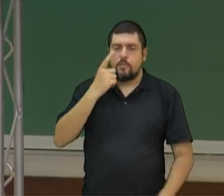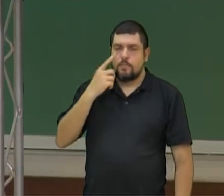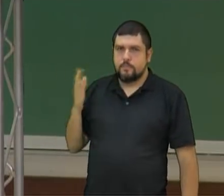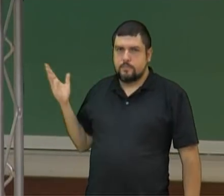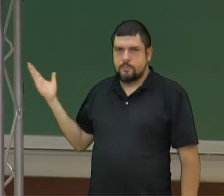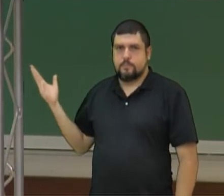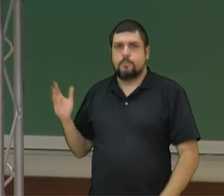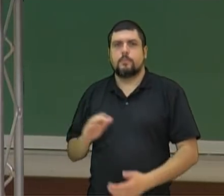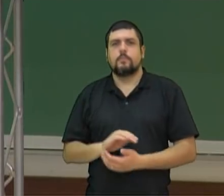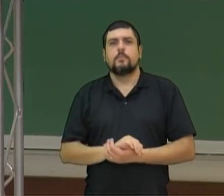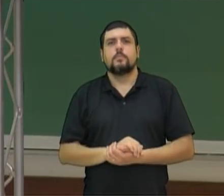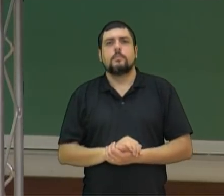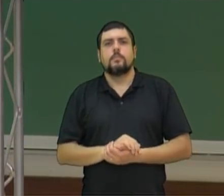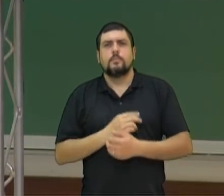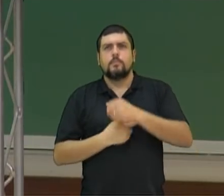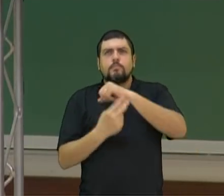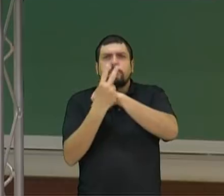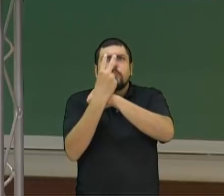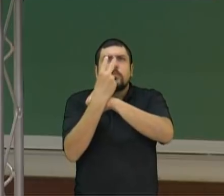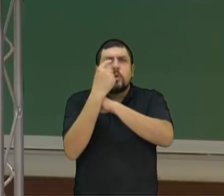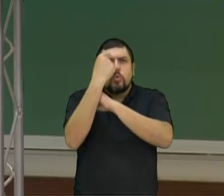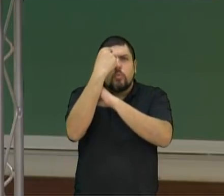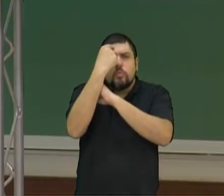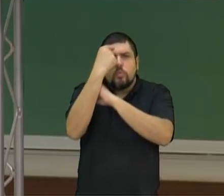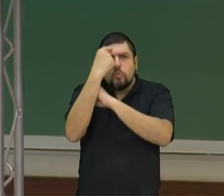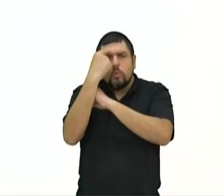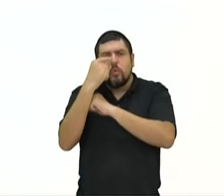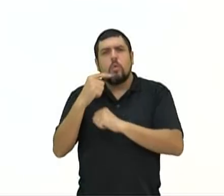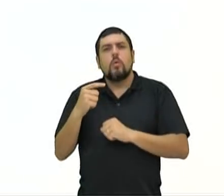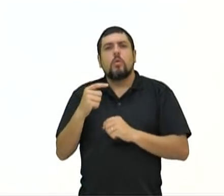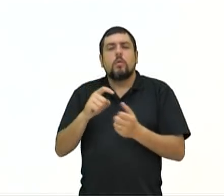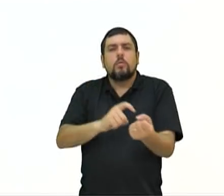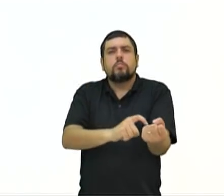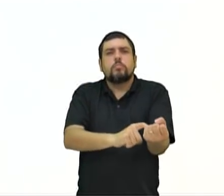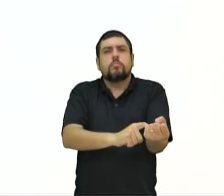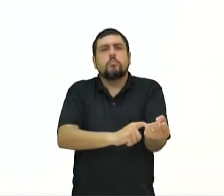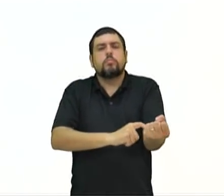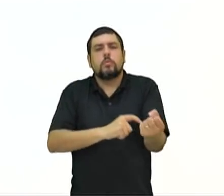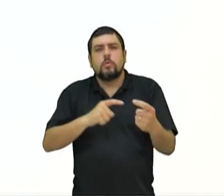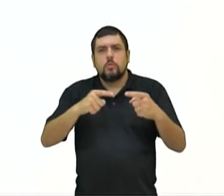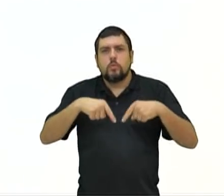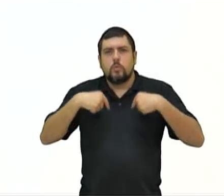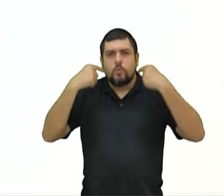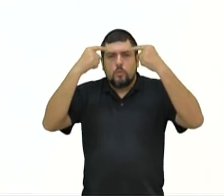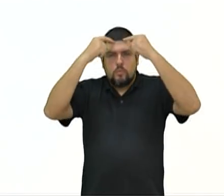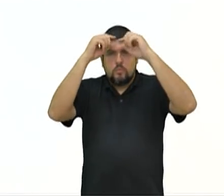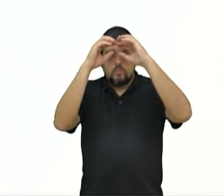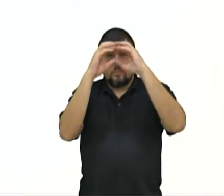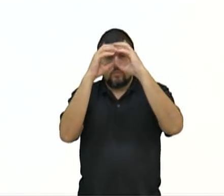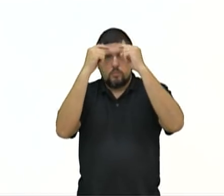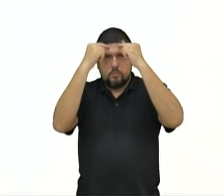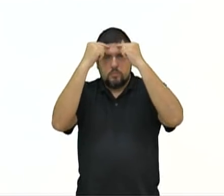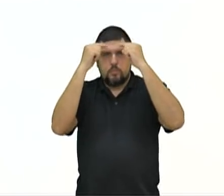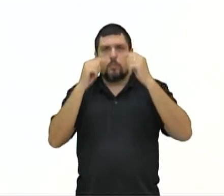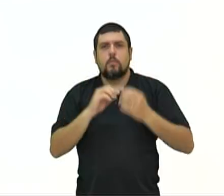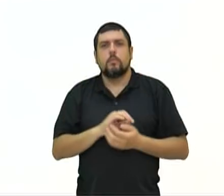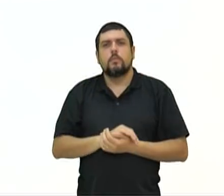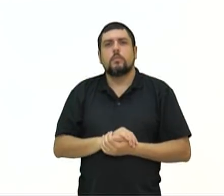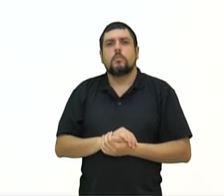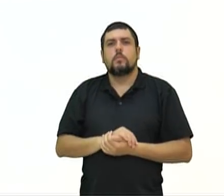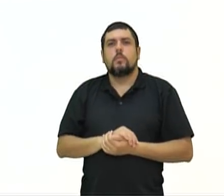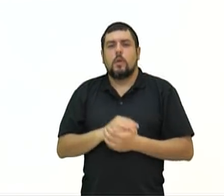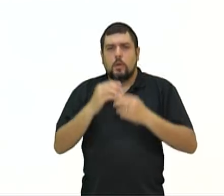Então vai proteger o que, Fabiano? O sistema nervoso. Então o sistema nervoso controla diversas ações do nosso corpo, que a